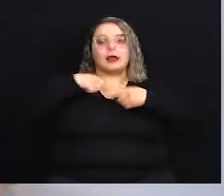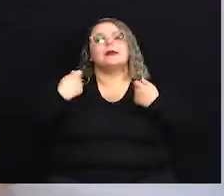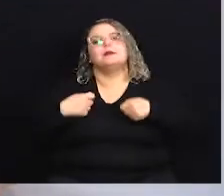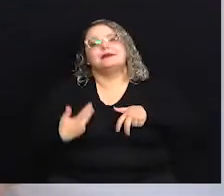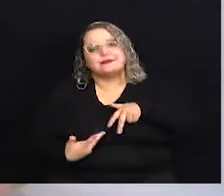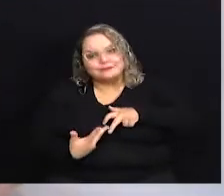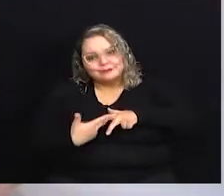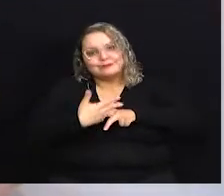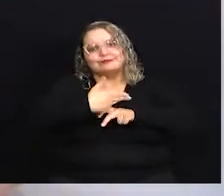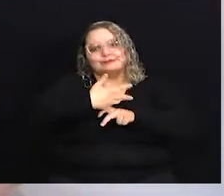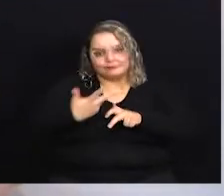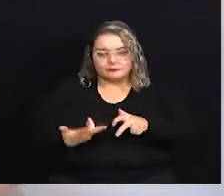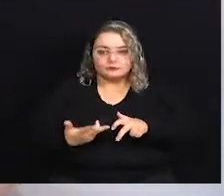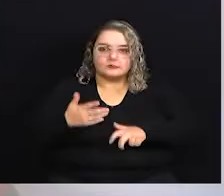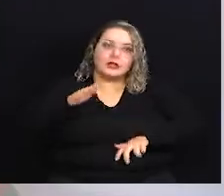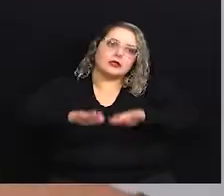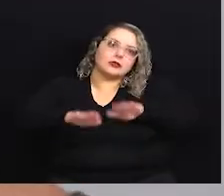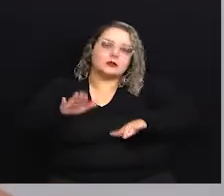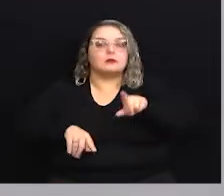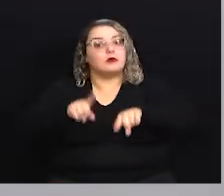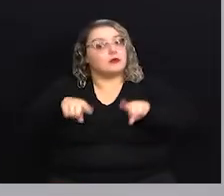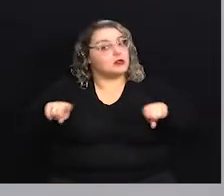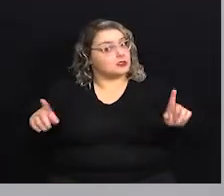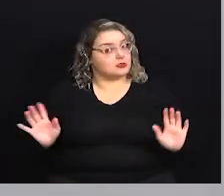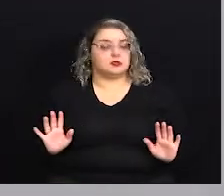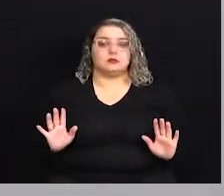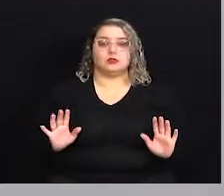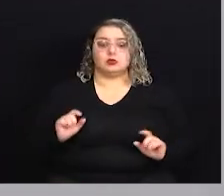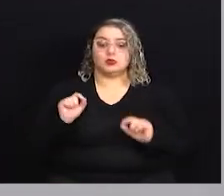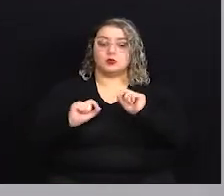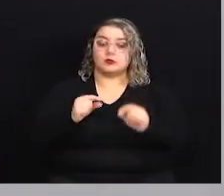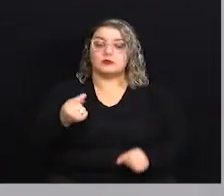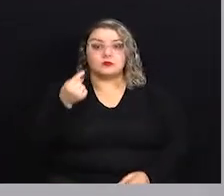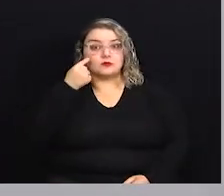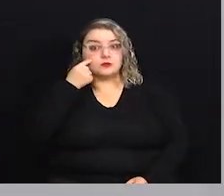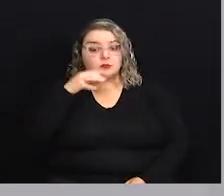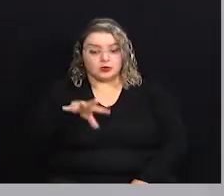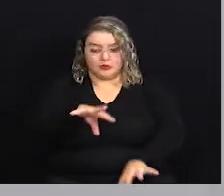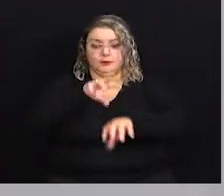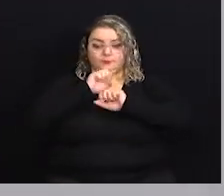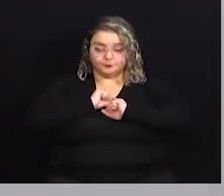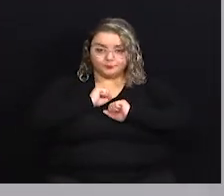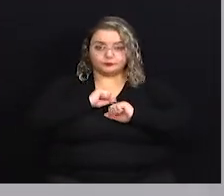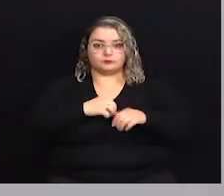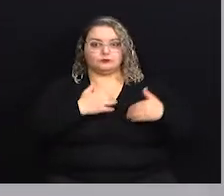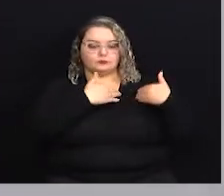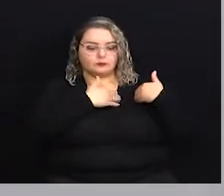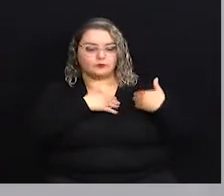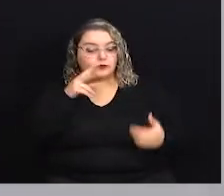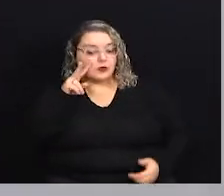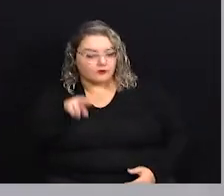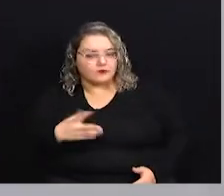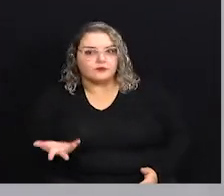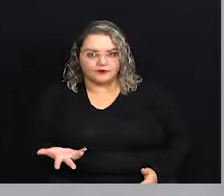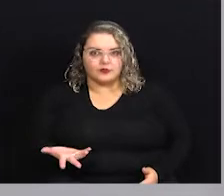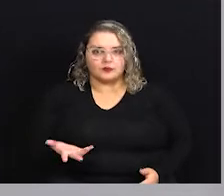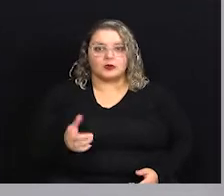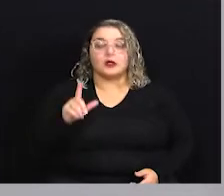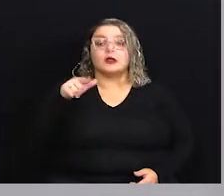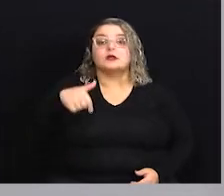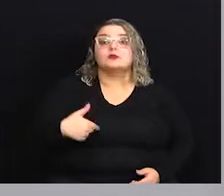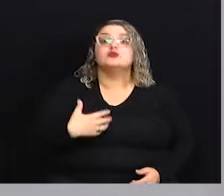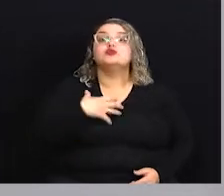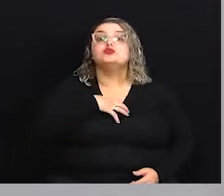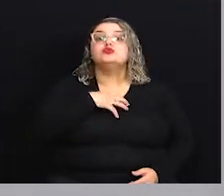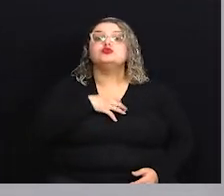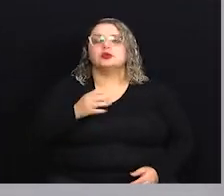jeito é recorrer à cirurgia. Isso, tudo depende de cada caso, né? Do que foi observado, que foi ingerido pelo